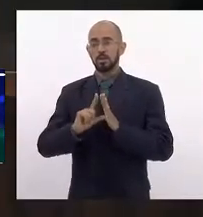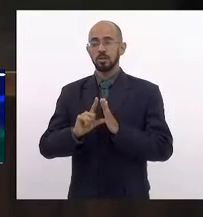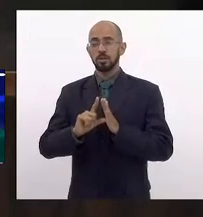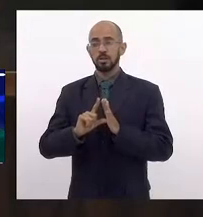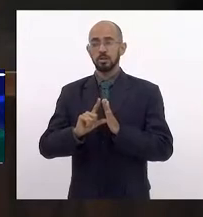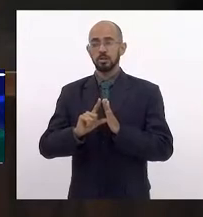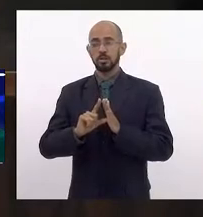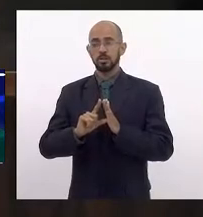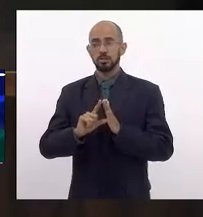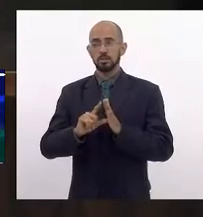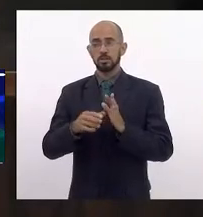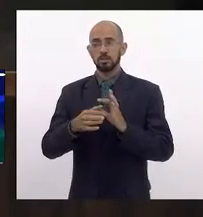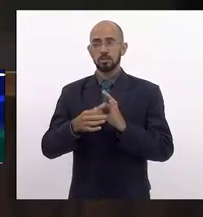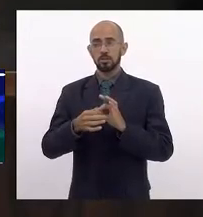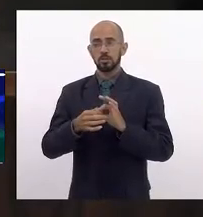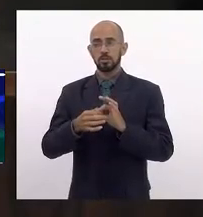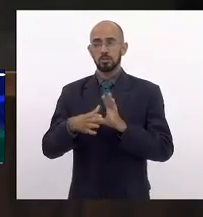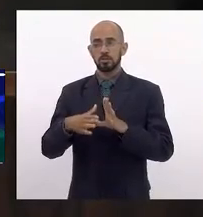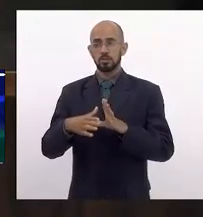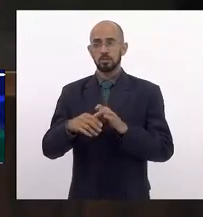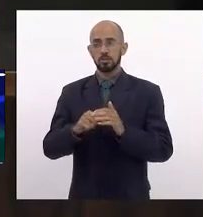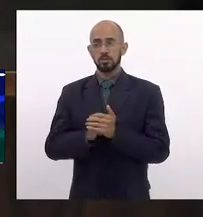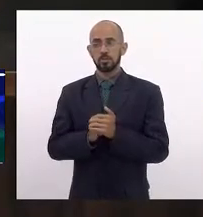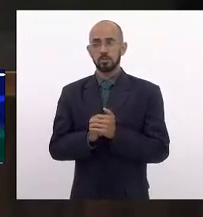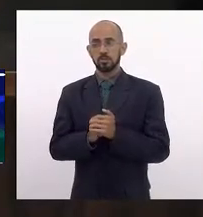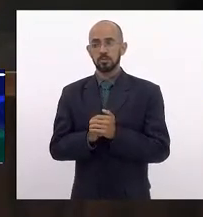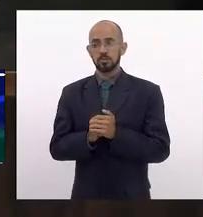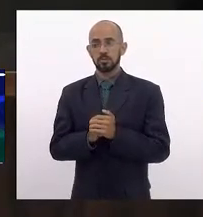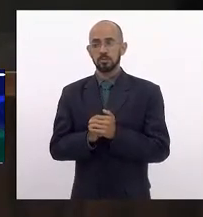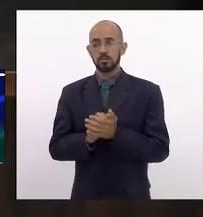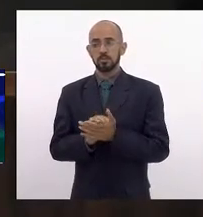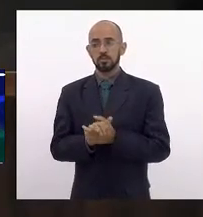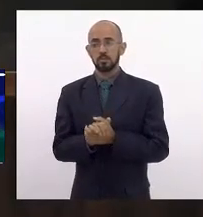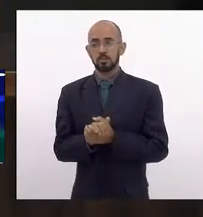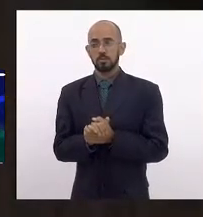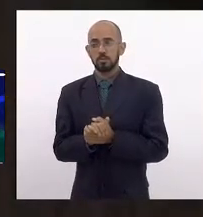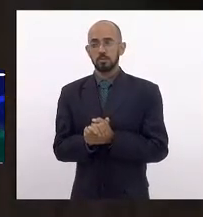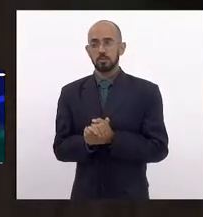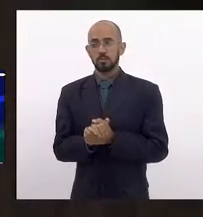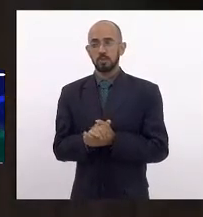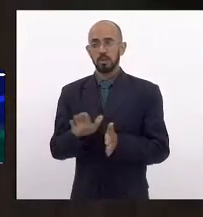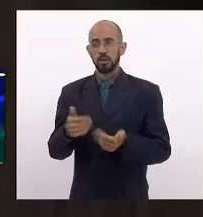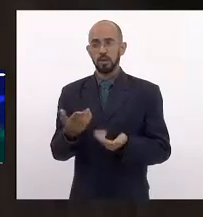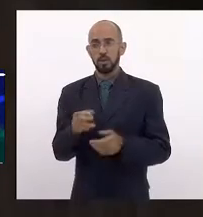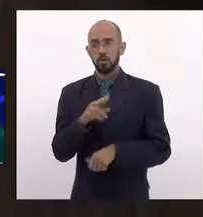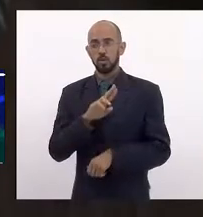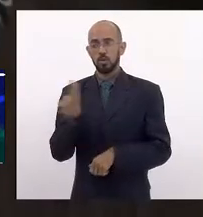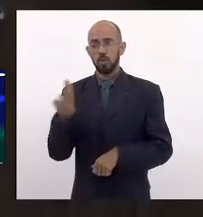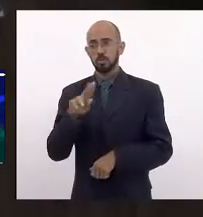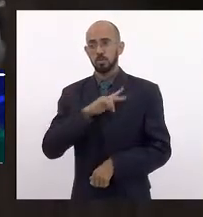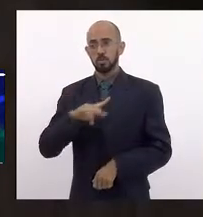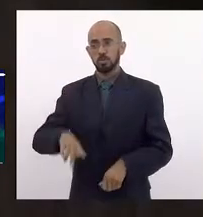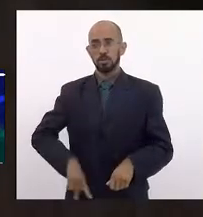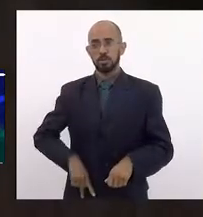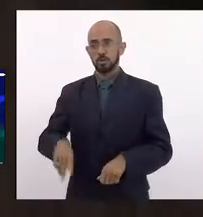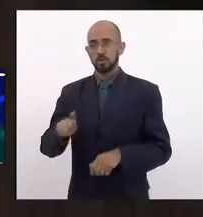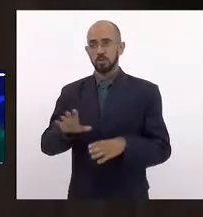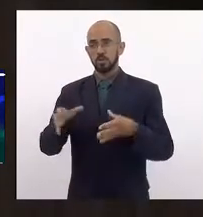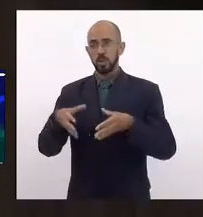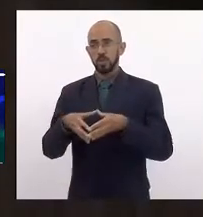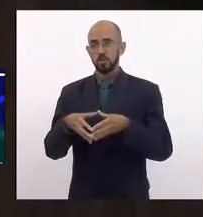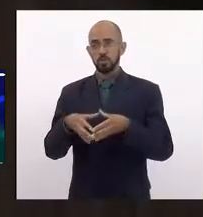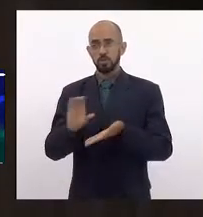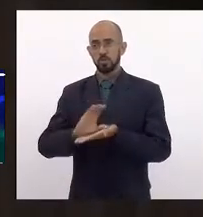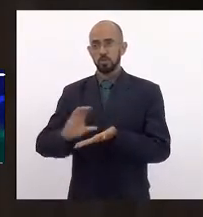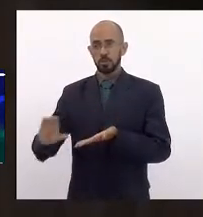do deputado Luiz Paulo perdão por conta da seu presente em nome do presidente da Comissão